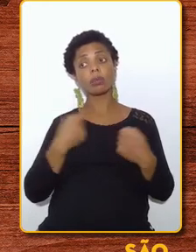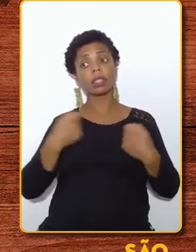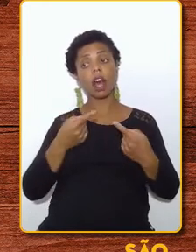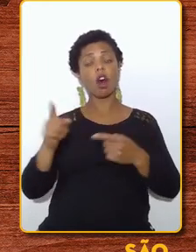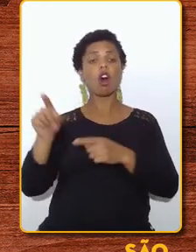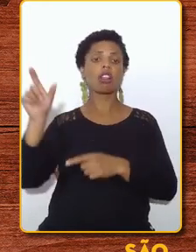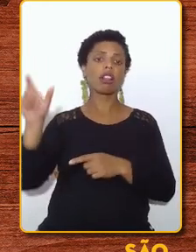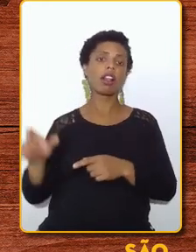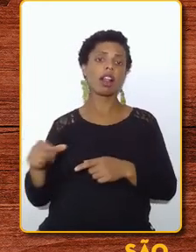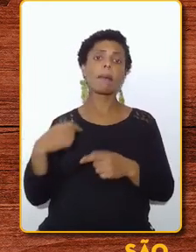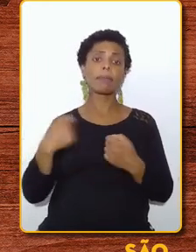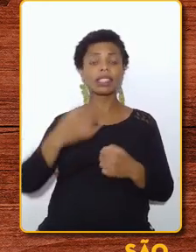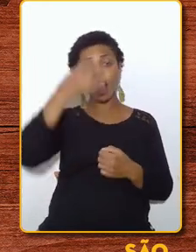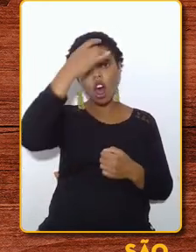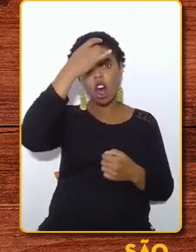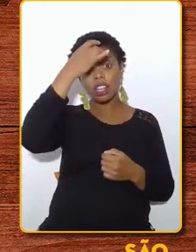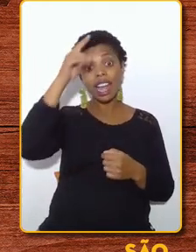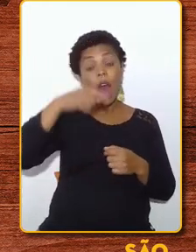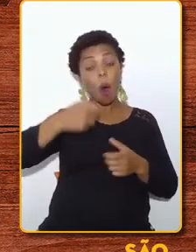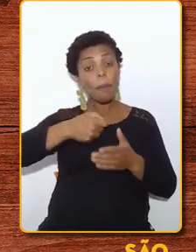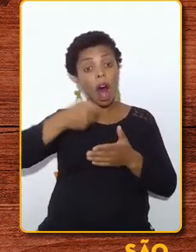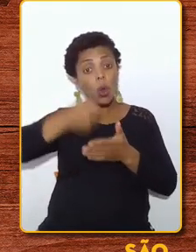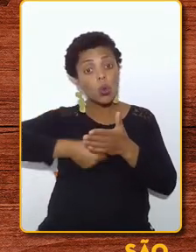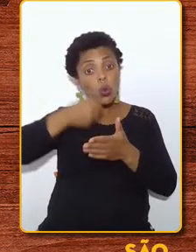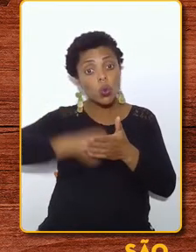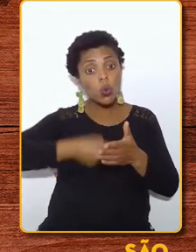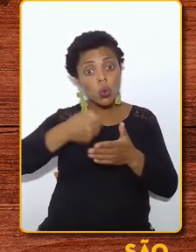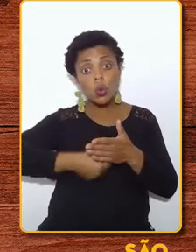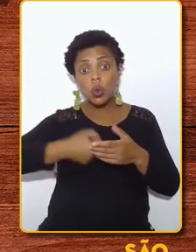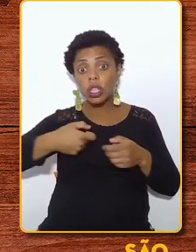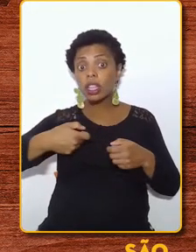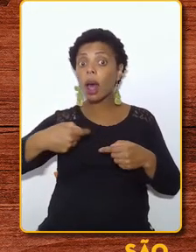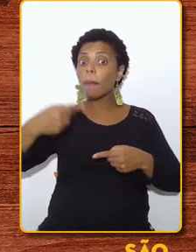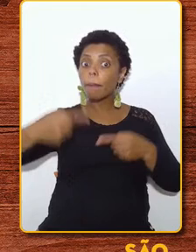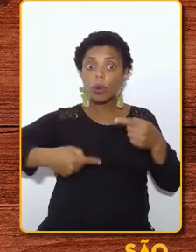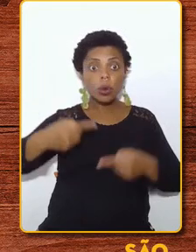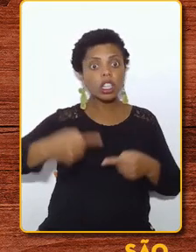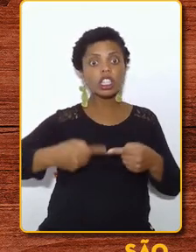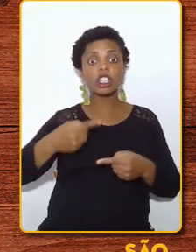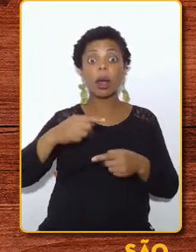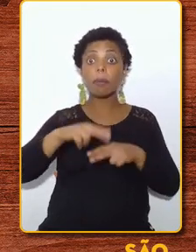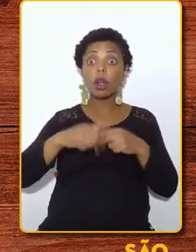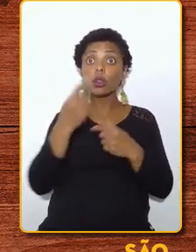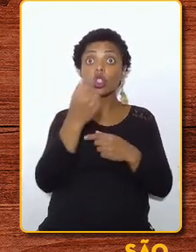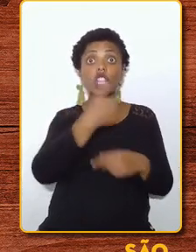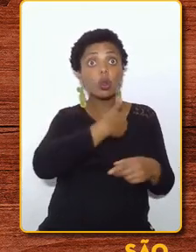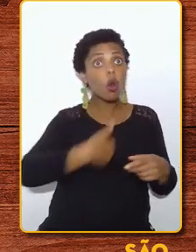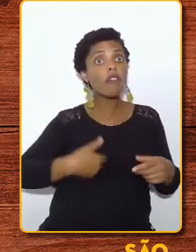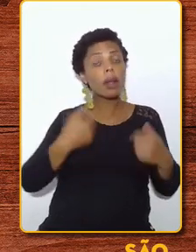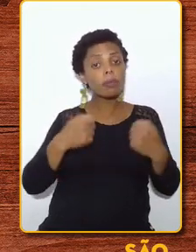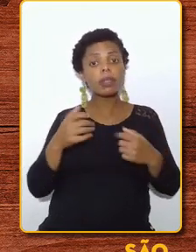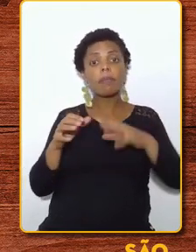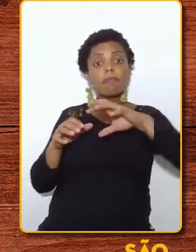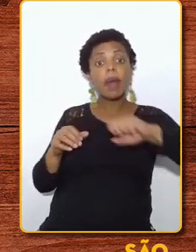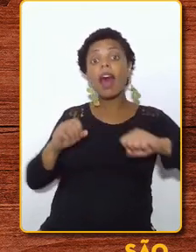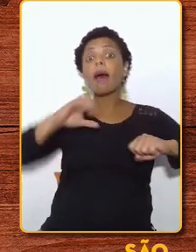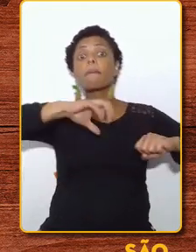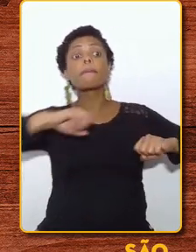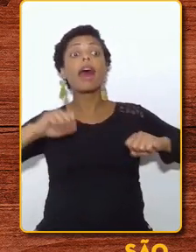consciência. É uma luta política pelos recursos do Estado. Quem se apropria dos recursos do